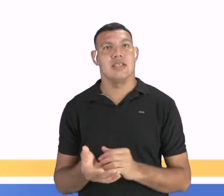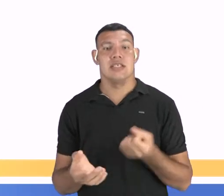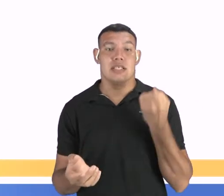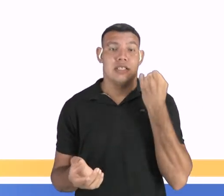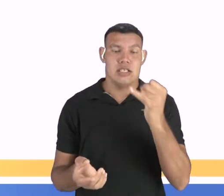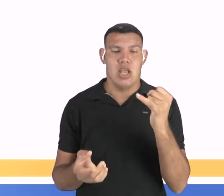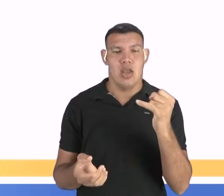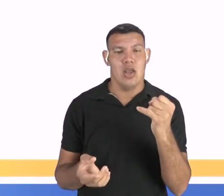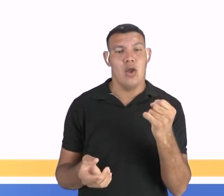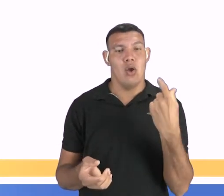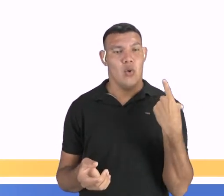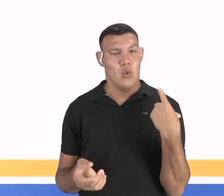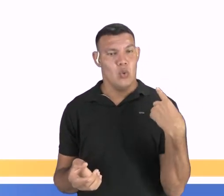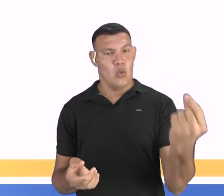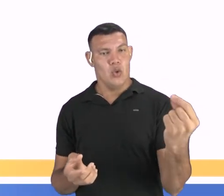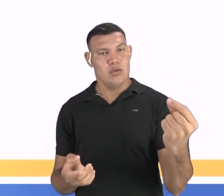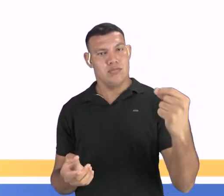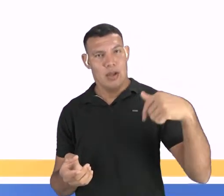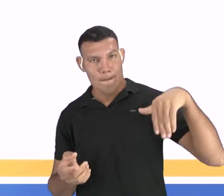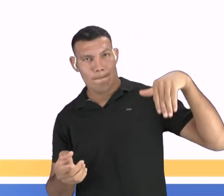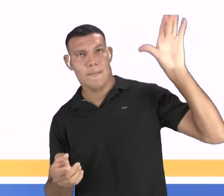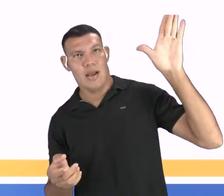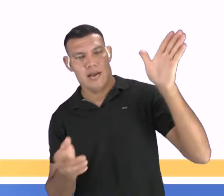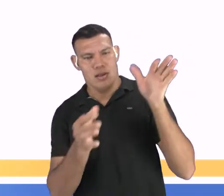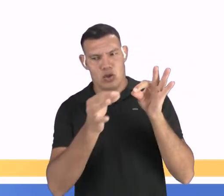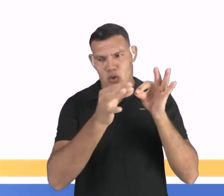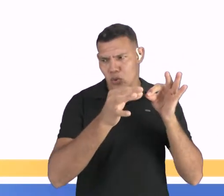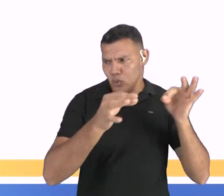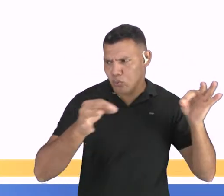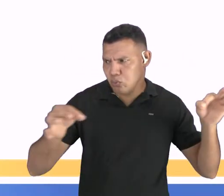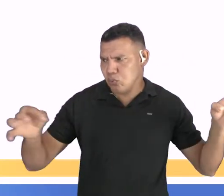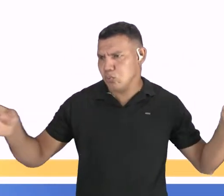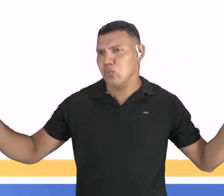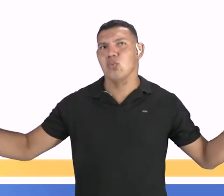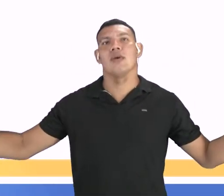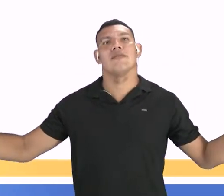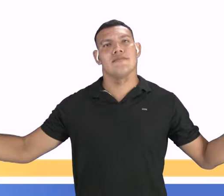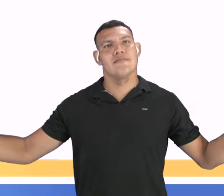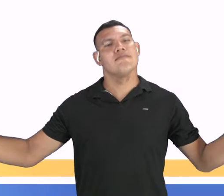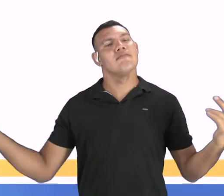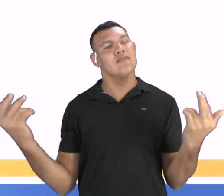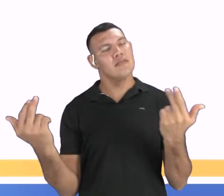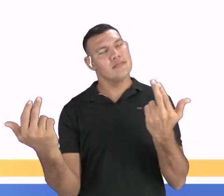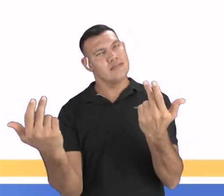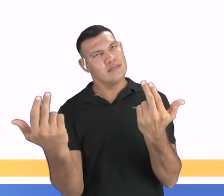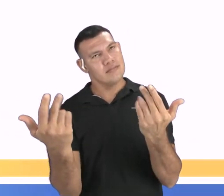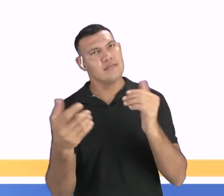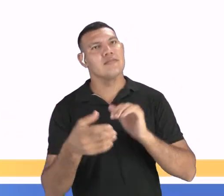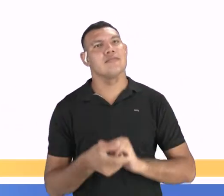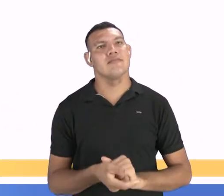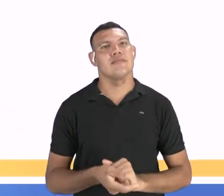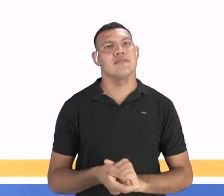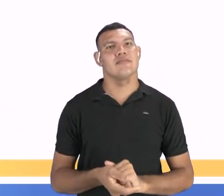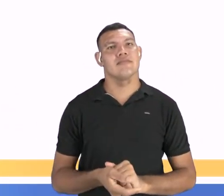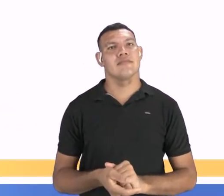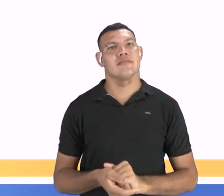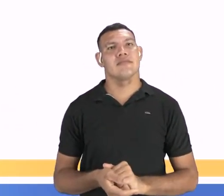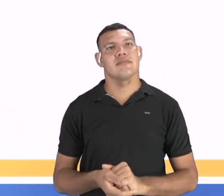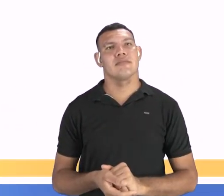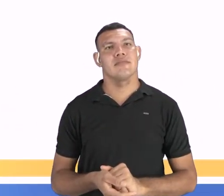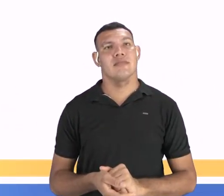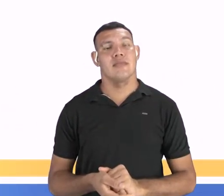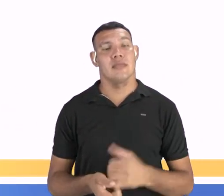que a distância percorrida naquele mesmo intervalo de tempo seja maior na mesma proporção. Assim, as